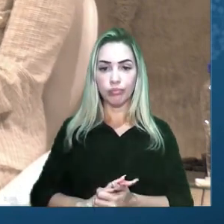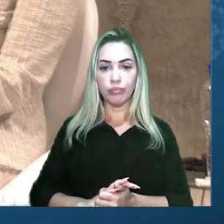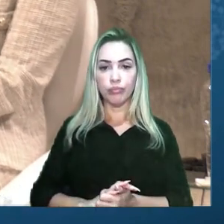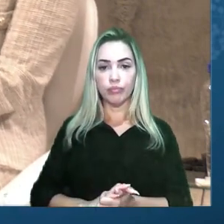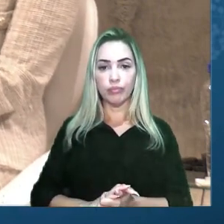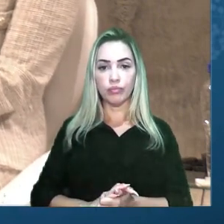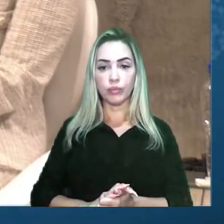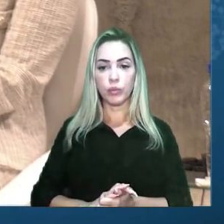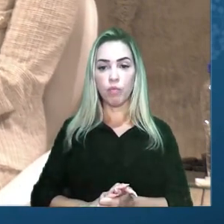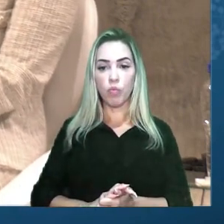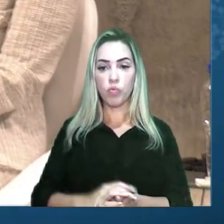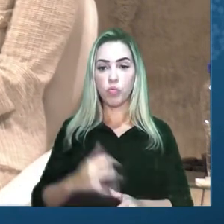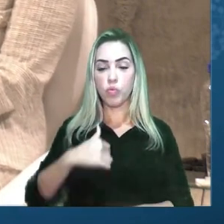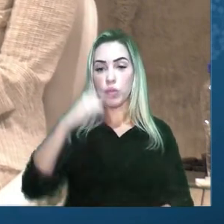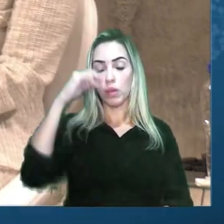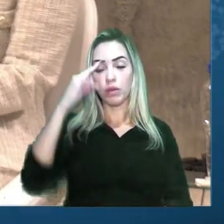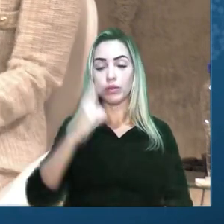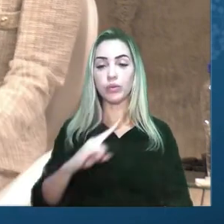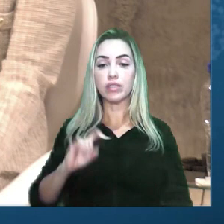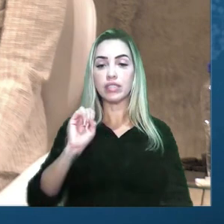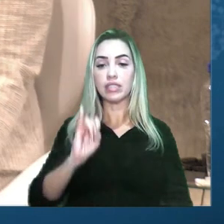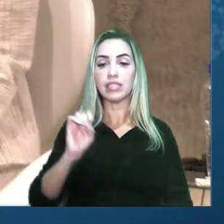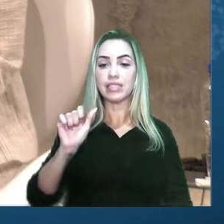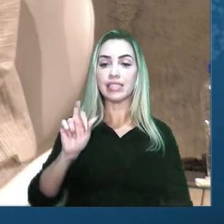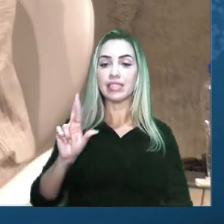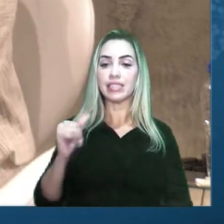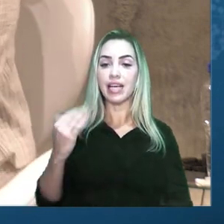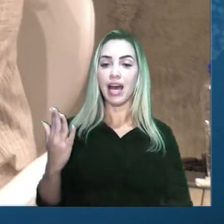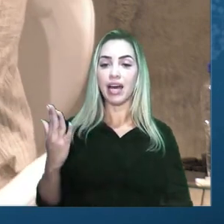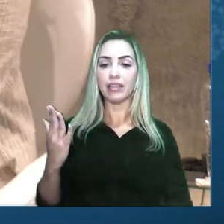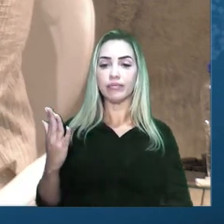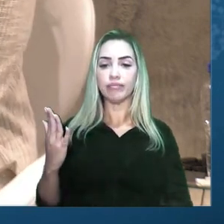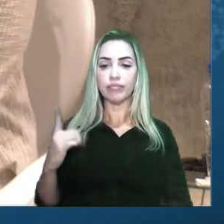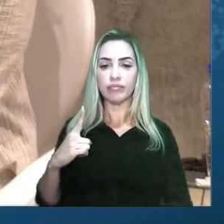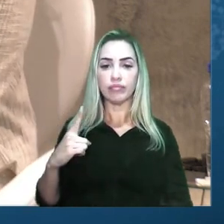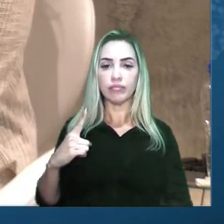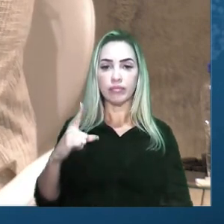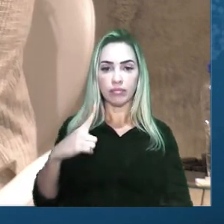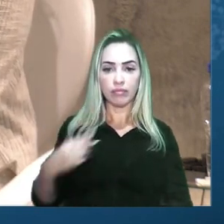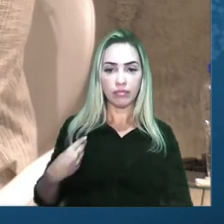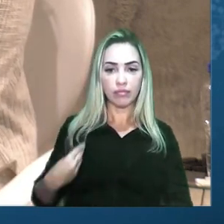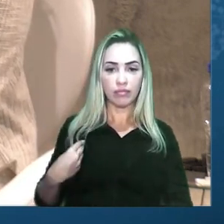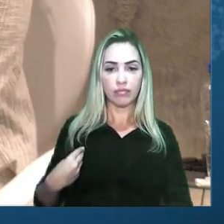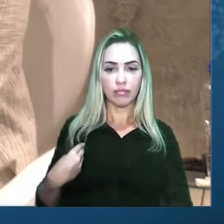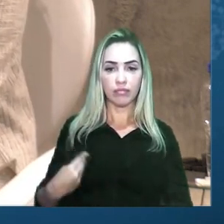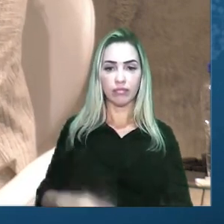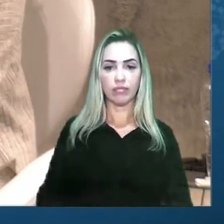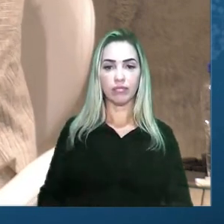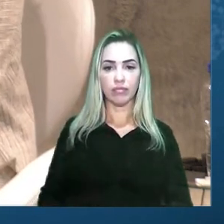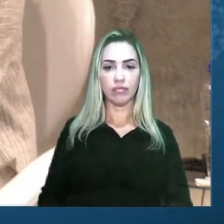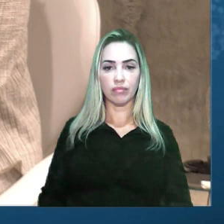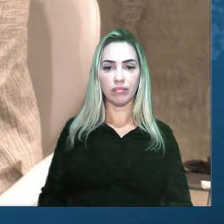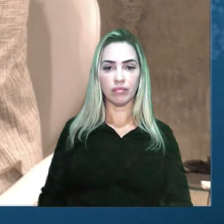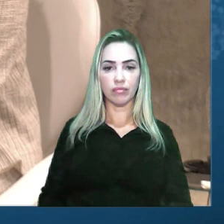se a Sarah... Sarah, are you still there? Oh. I am still here. Oh,